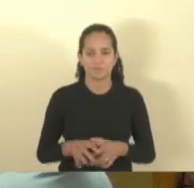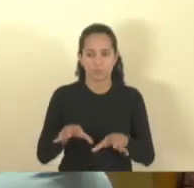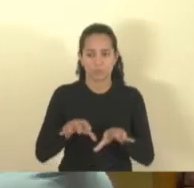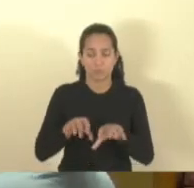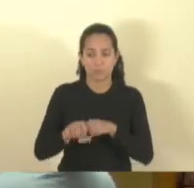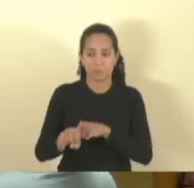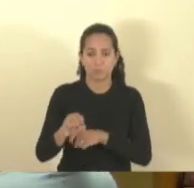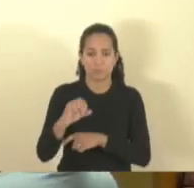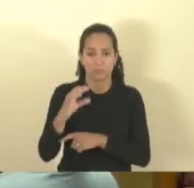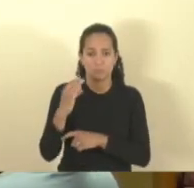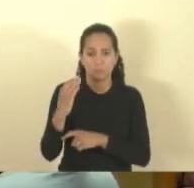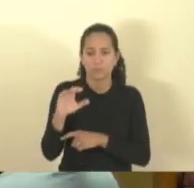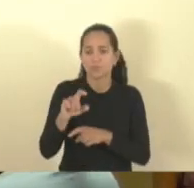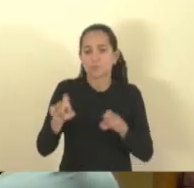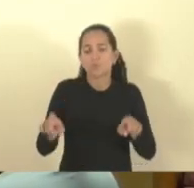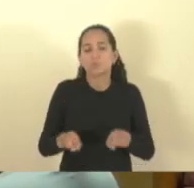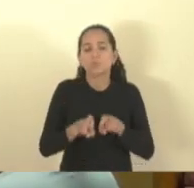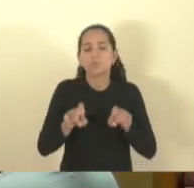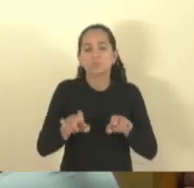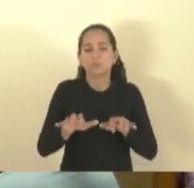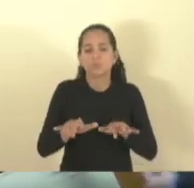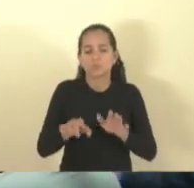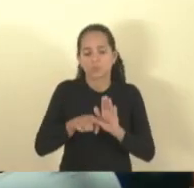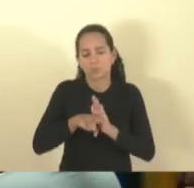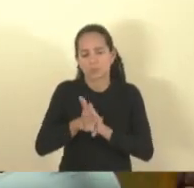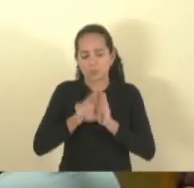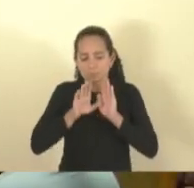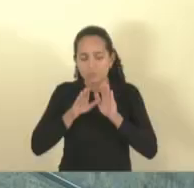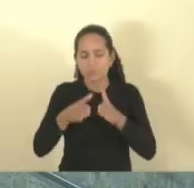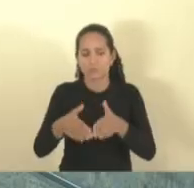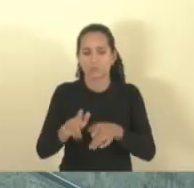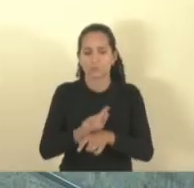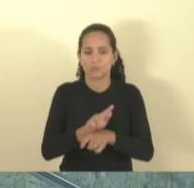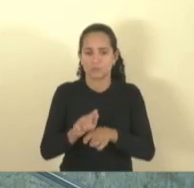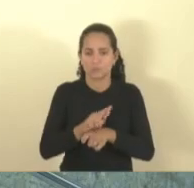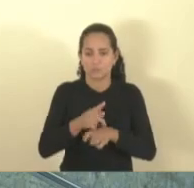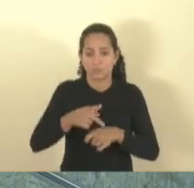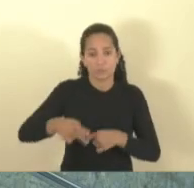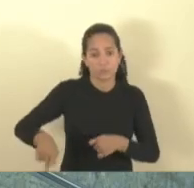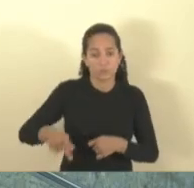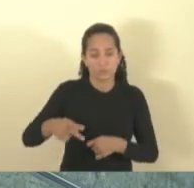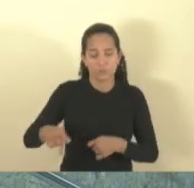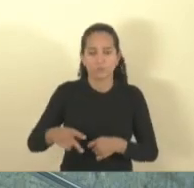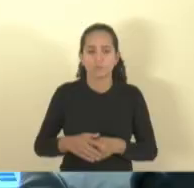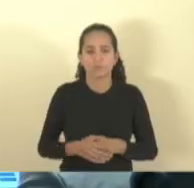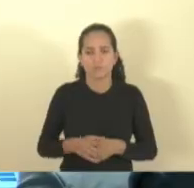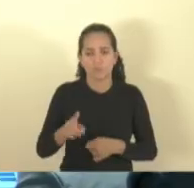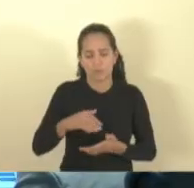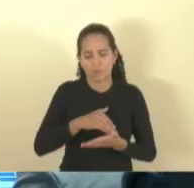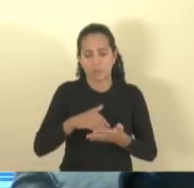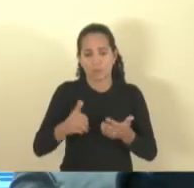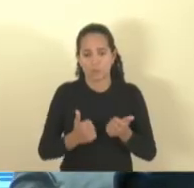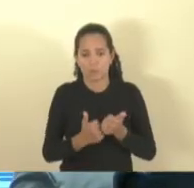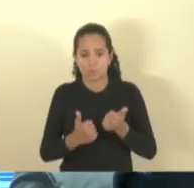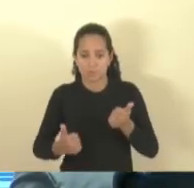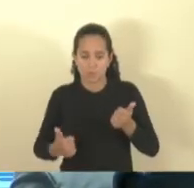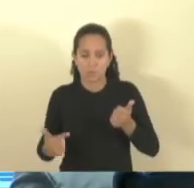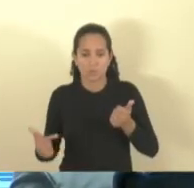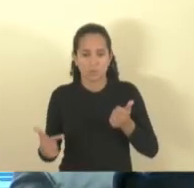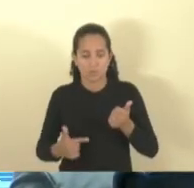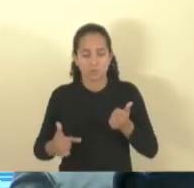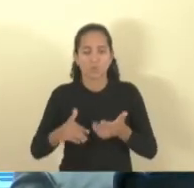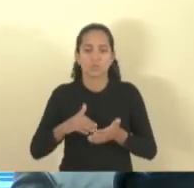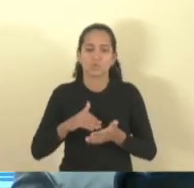Graduado em Ciências da Computação com especialização em Gestão Pública. Como subsecretário de Inovação na